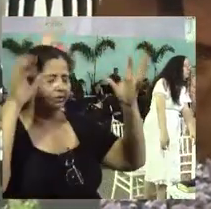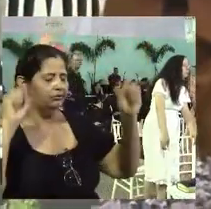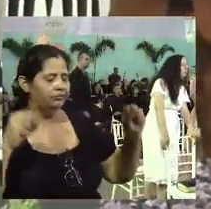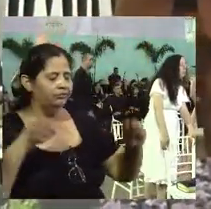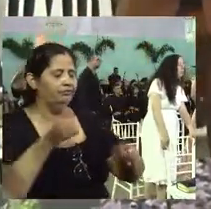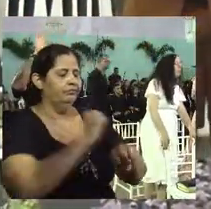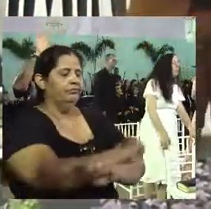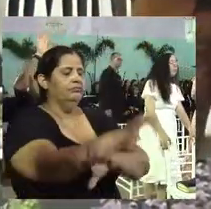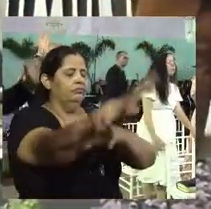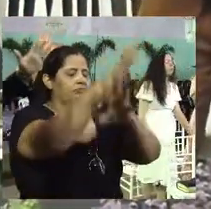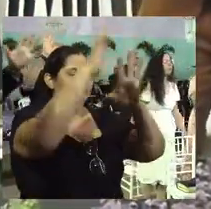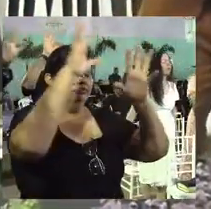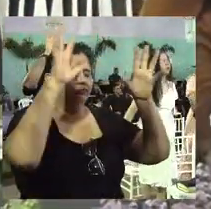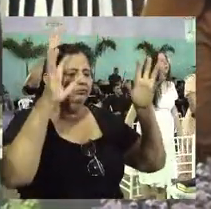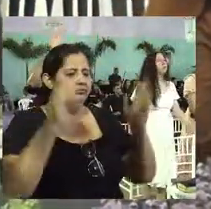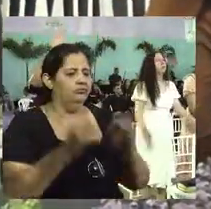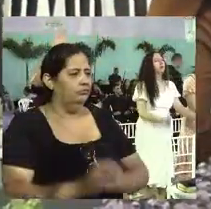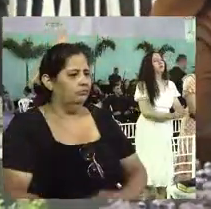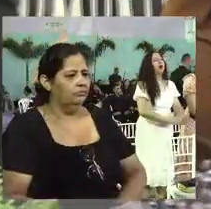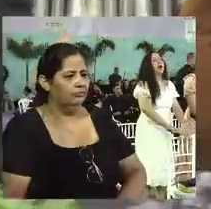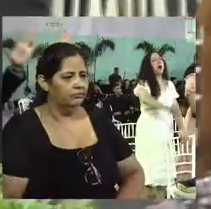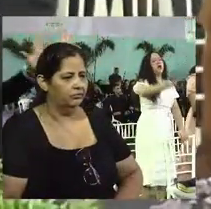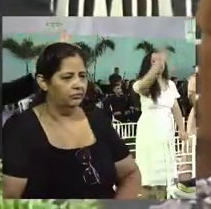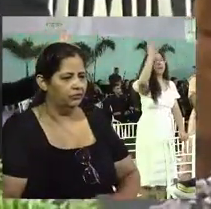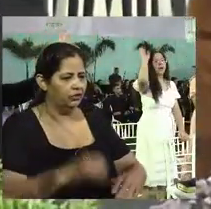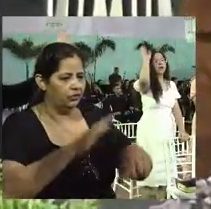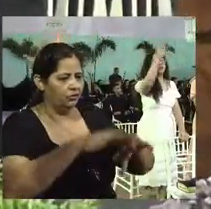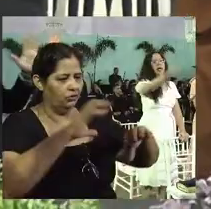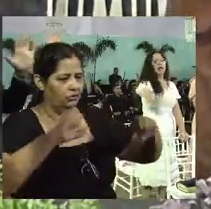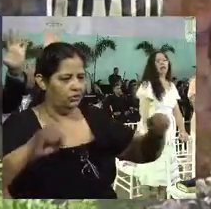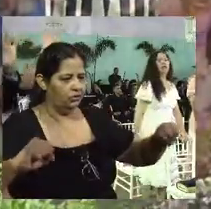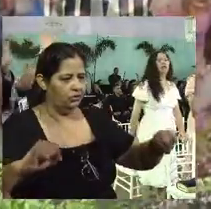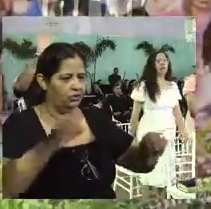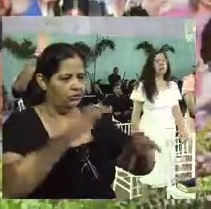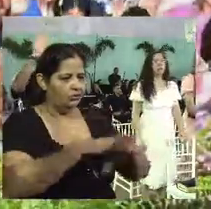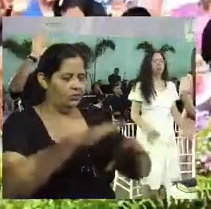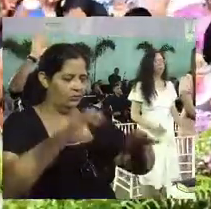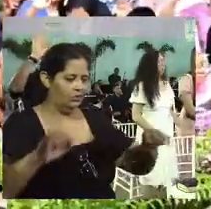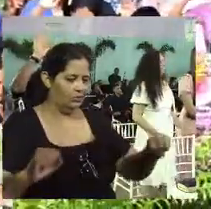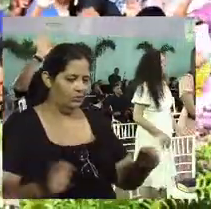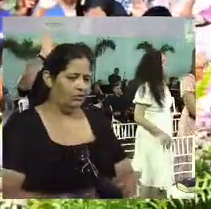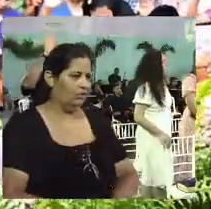do Espírito Santo mas olha lá batizou para curou pibacilia